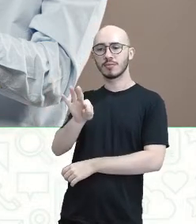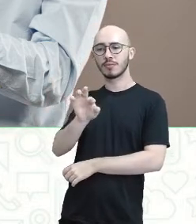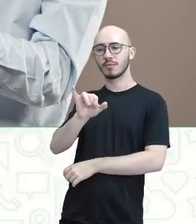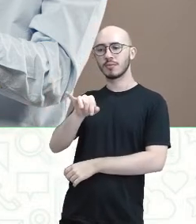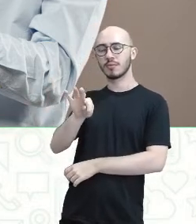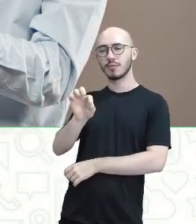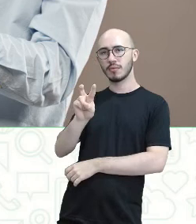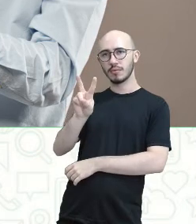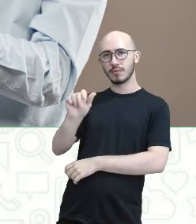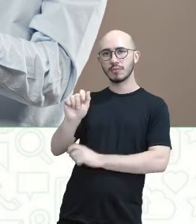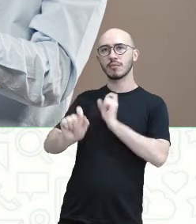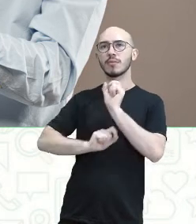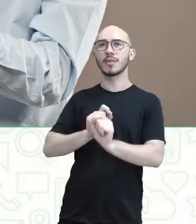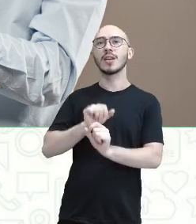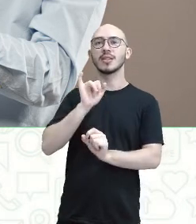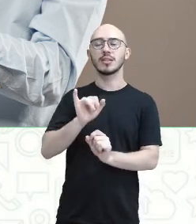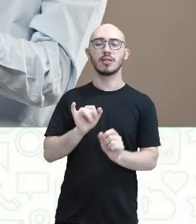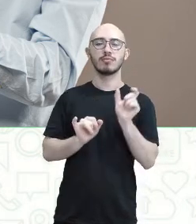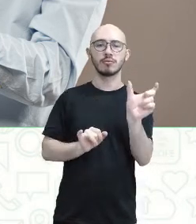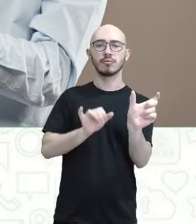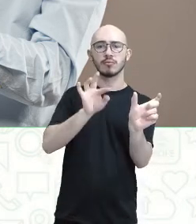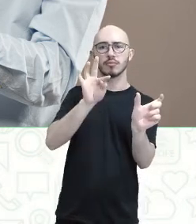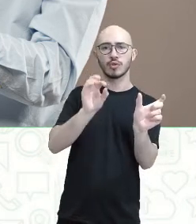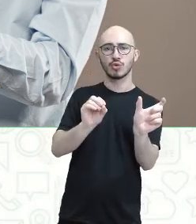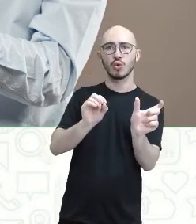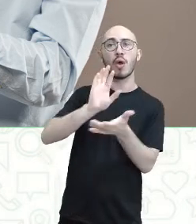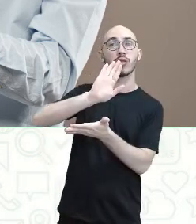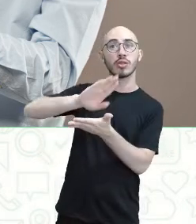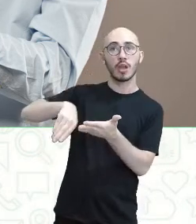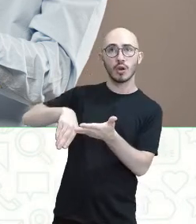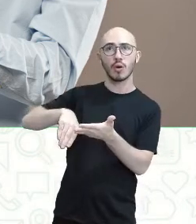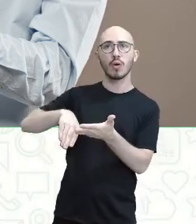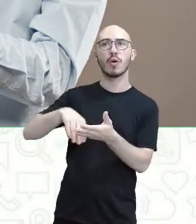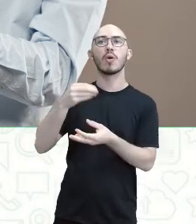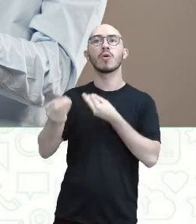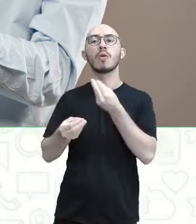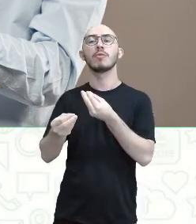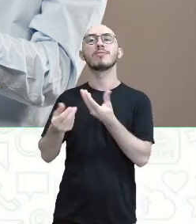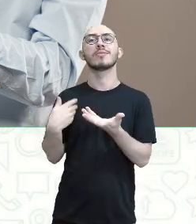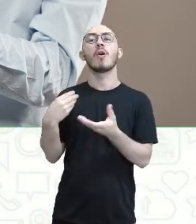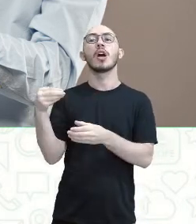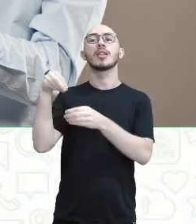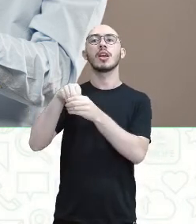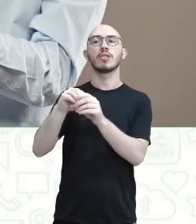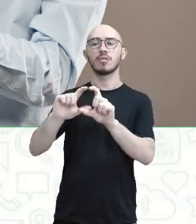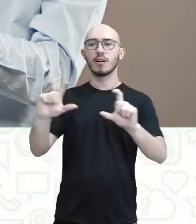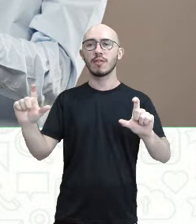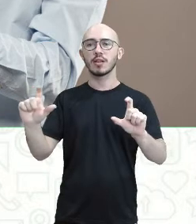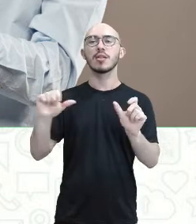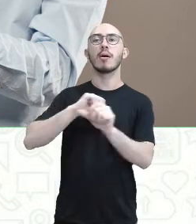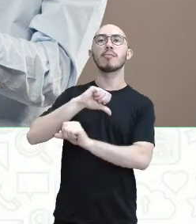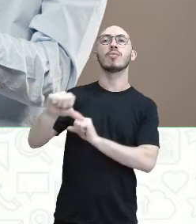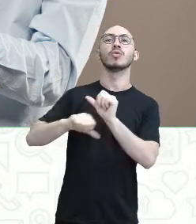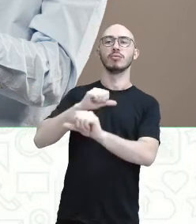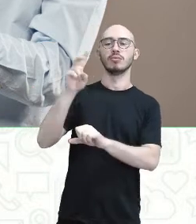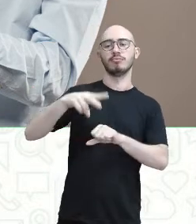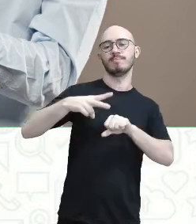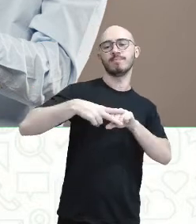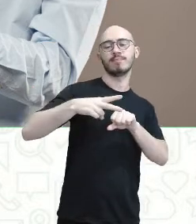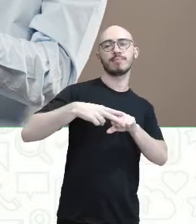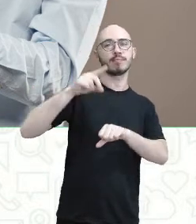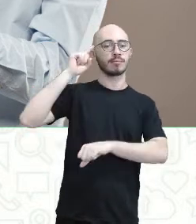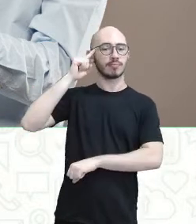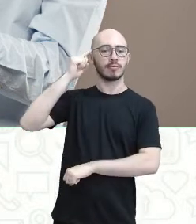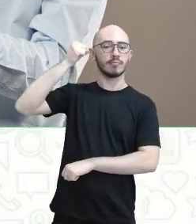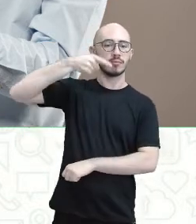esse to, pessoal, e colocou o verbo no começo de uma frase, ou apenas ele na frase, ele vai transformar-se em um verbo no